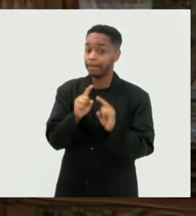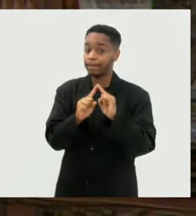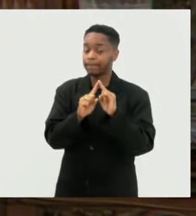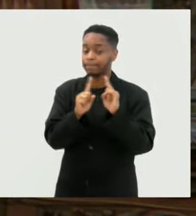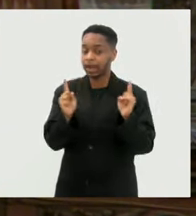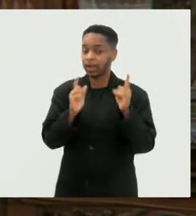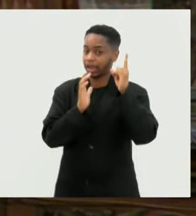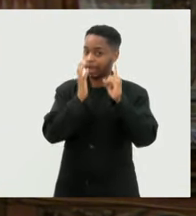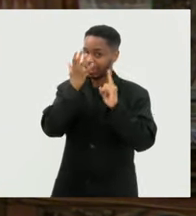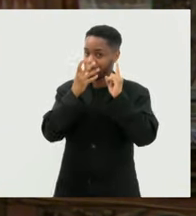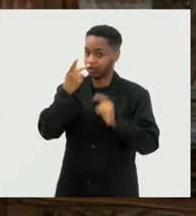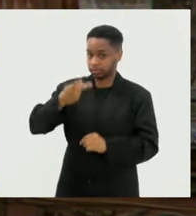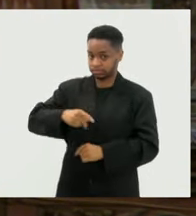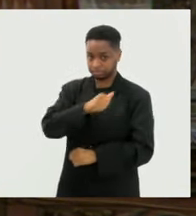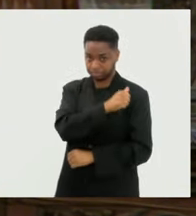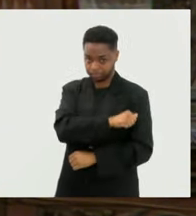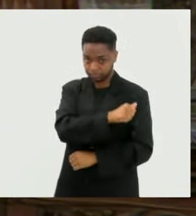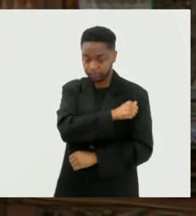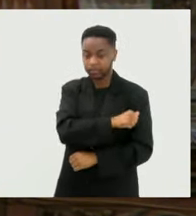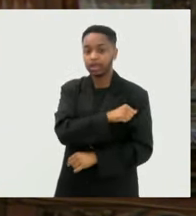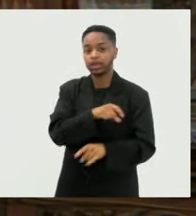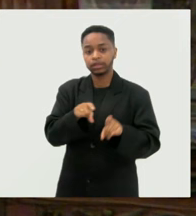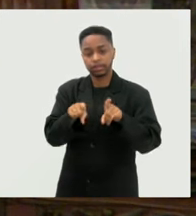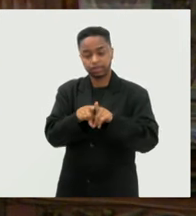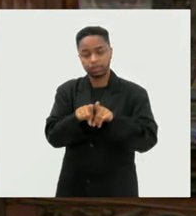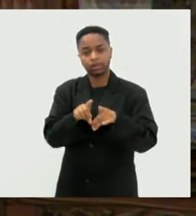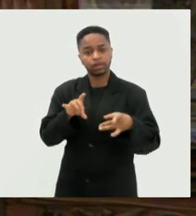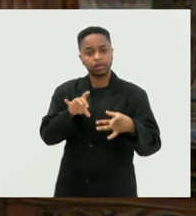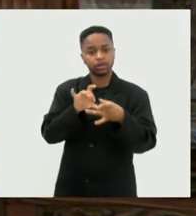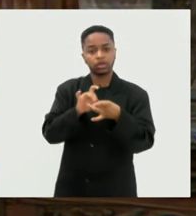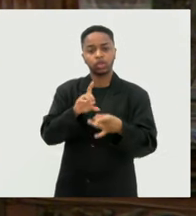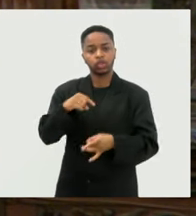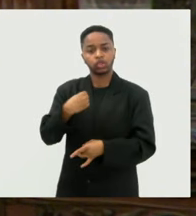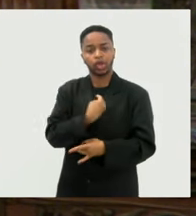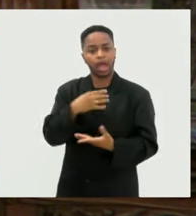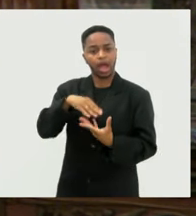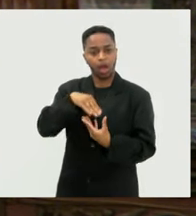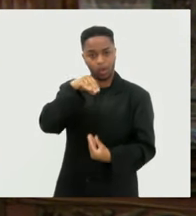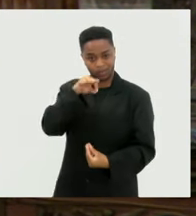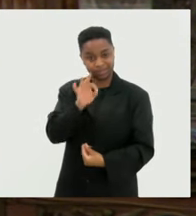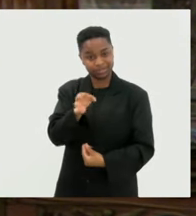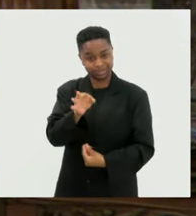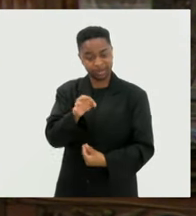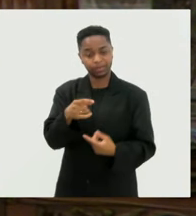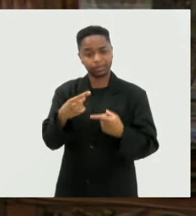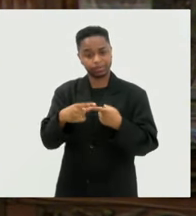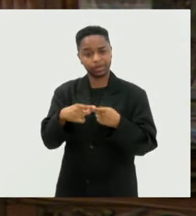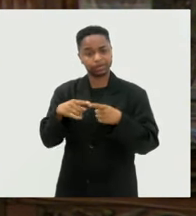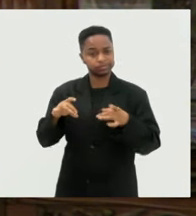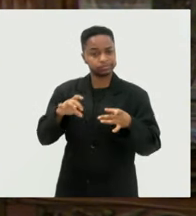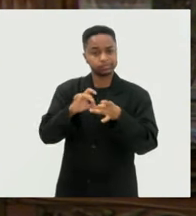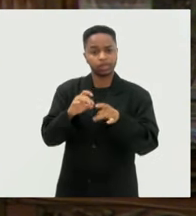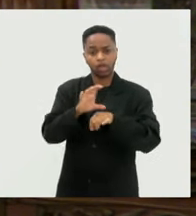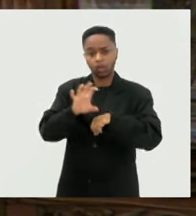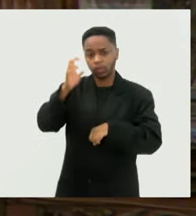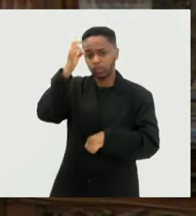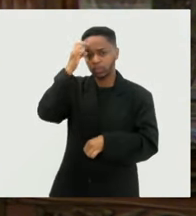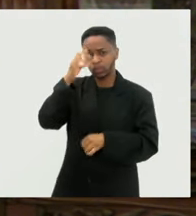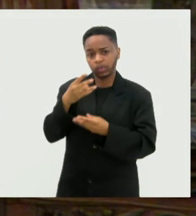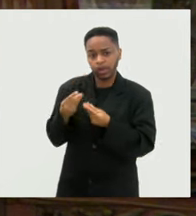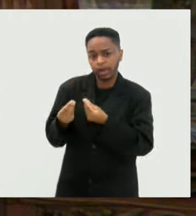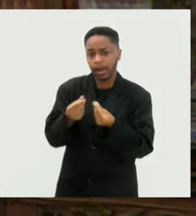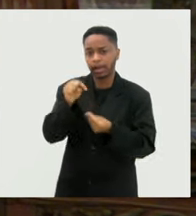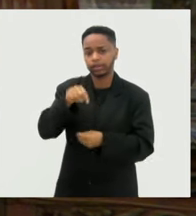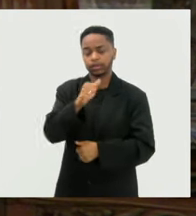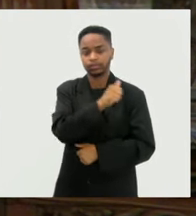carnaval carioca faz parte da nossa alma, né, cultural, da nossa essência cultural no estado do Rio de